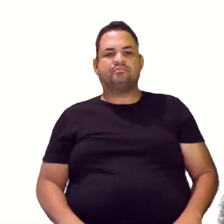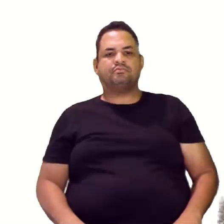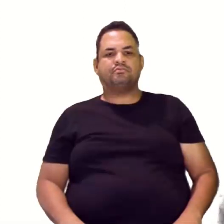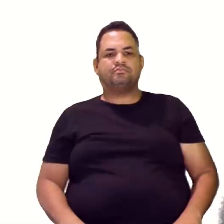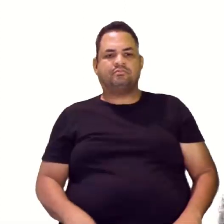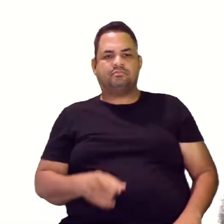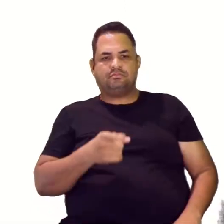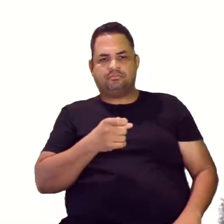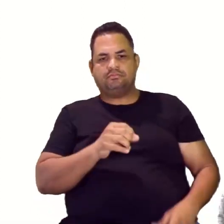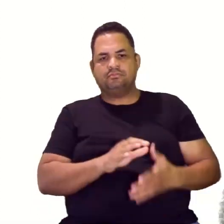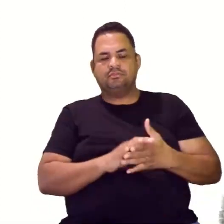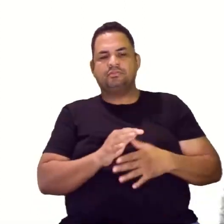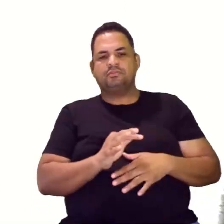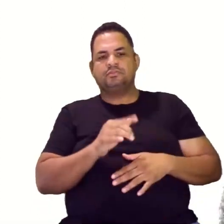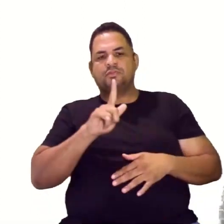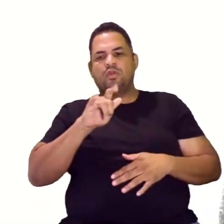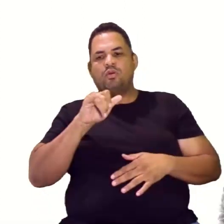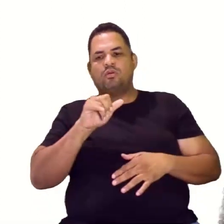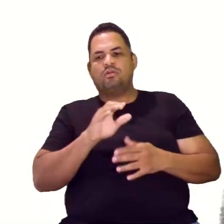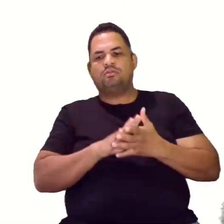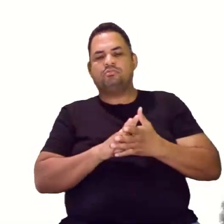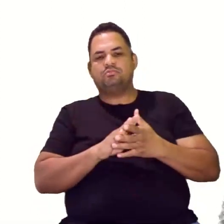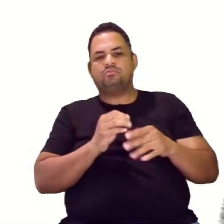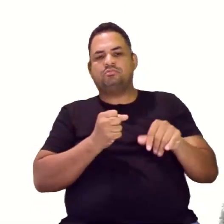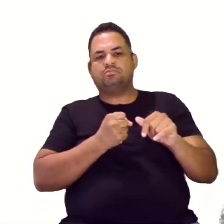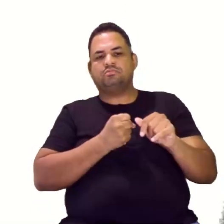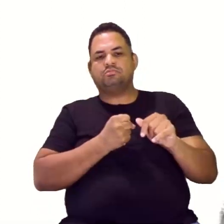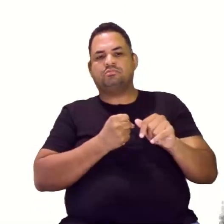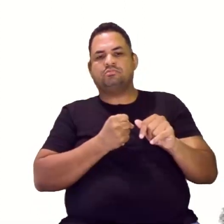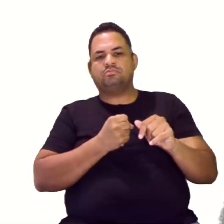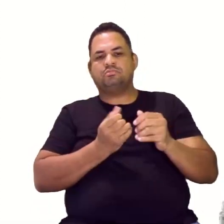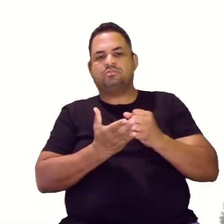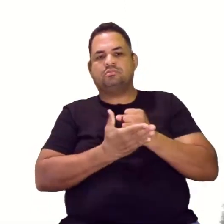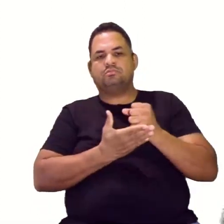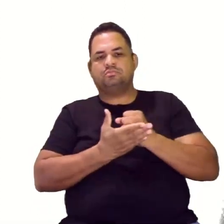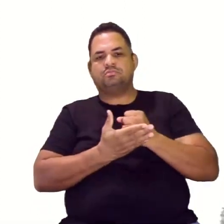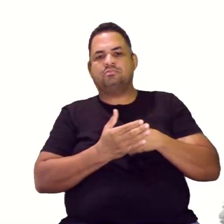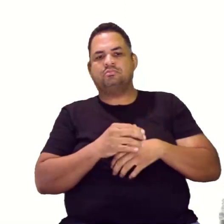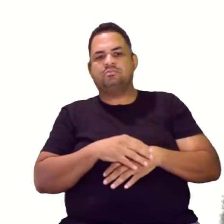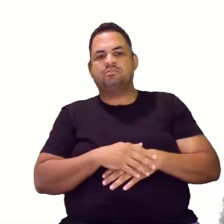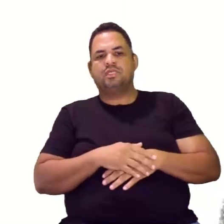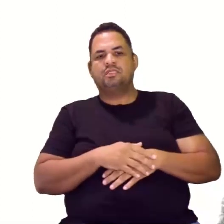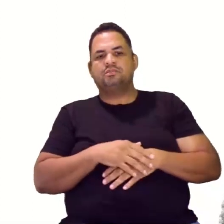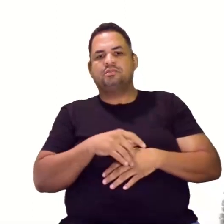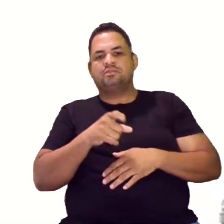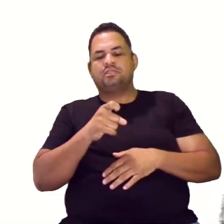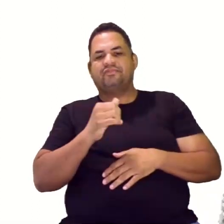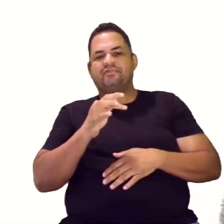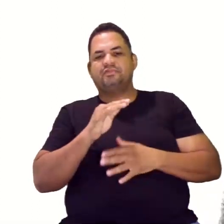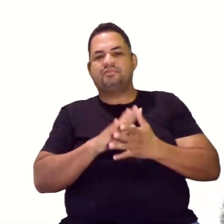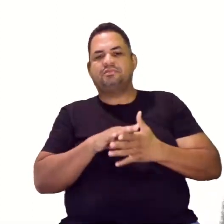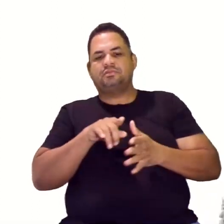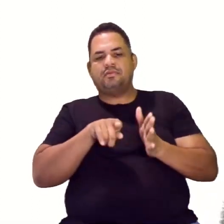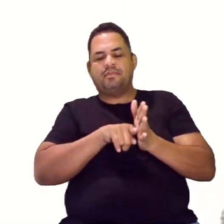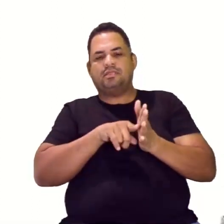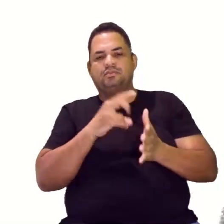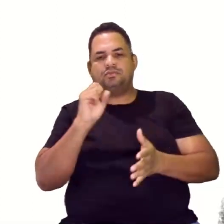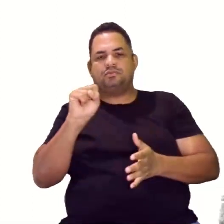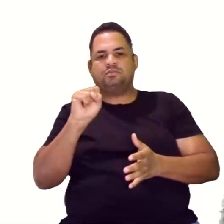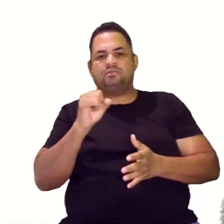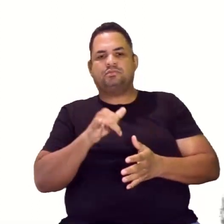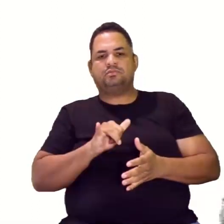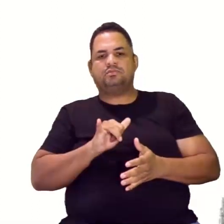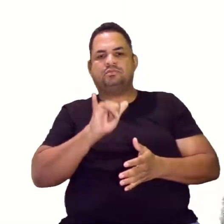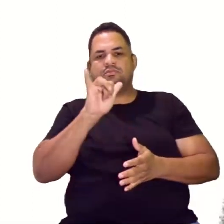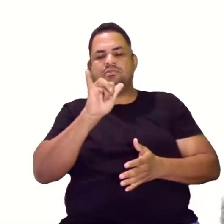logaritmo, né, de x na base 0,5, só que agora ele diz que a nossa função f de x é igual a menos 8, ou seja, o